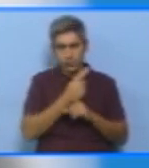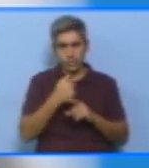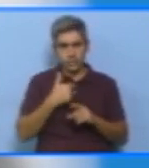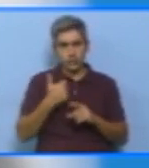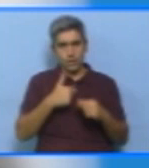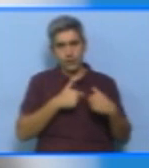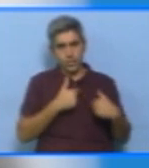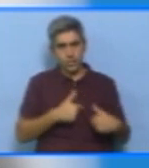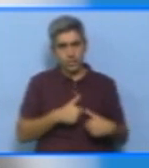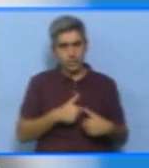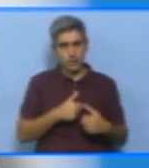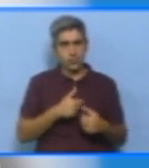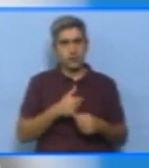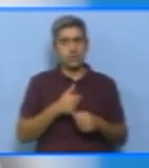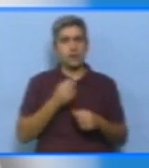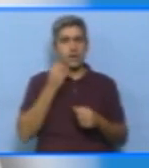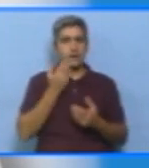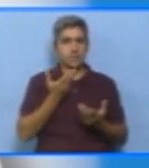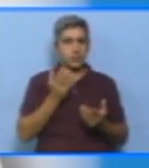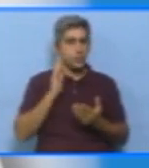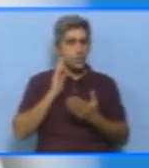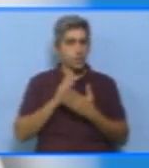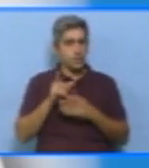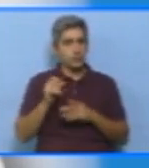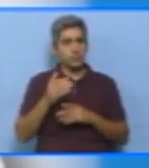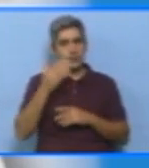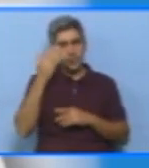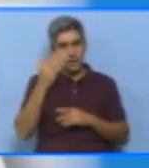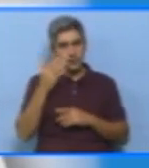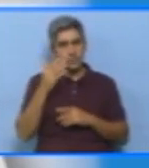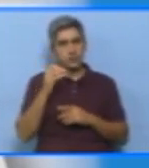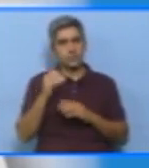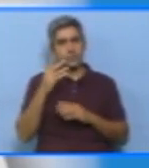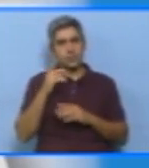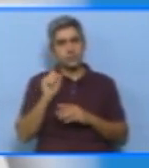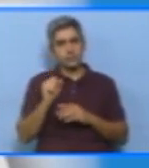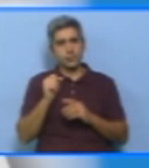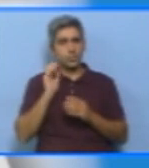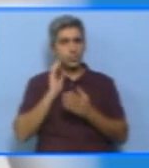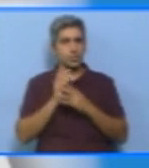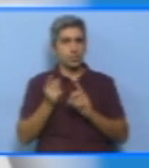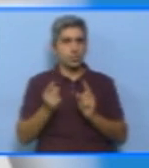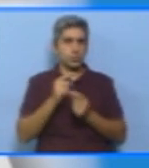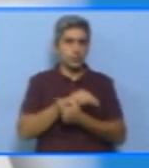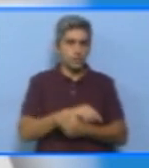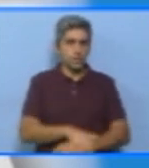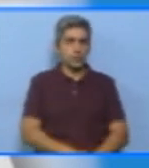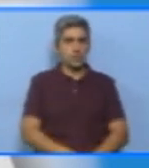bom? Assim, os últimos serão os primeiros e os primeiros serão os